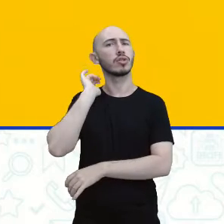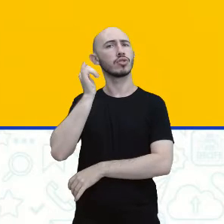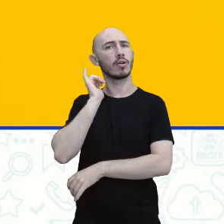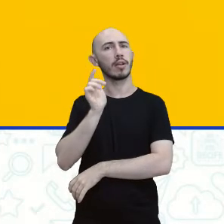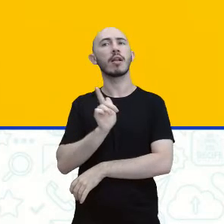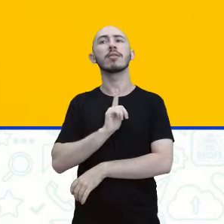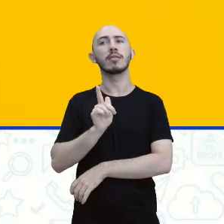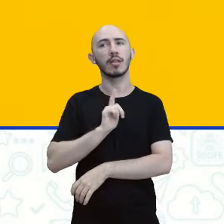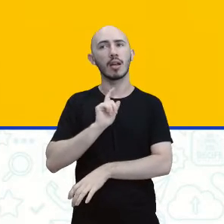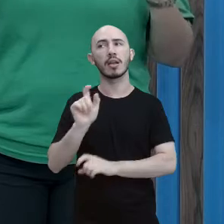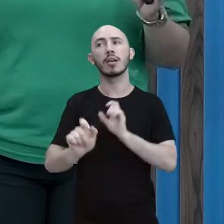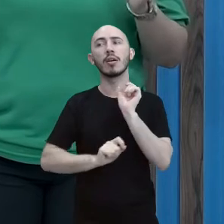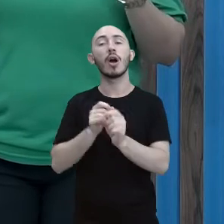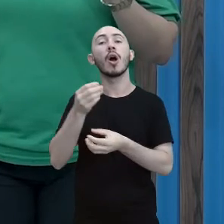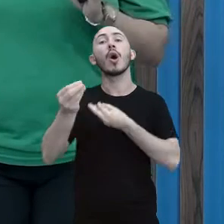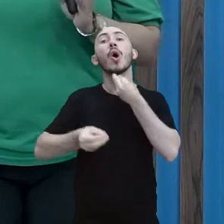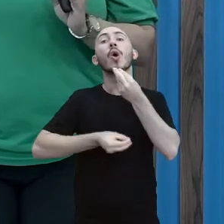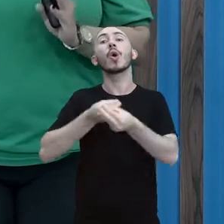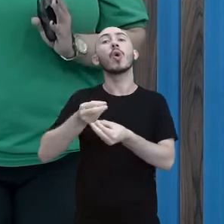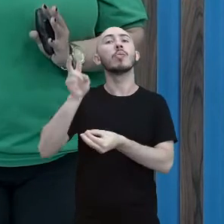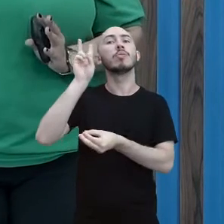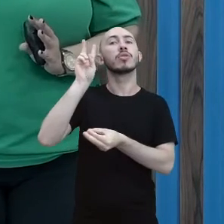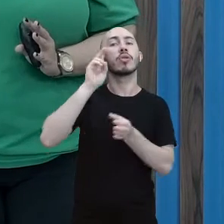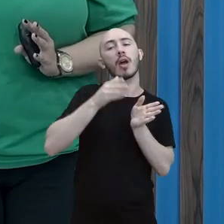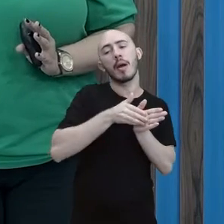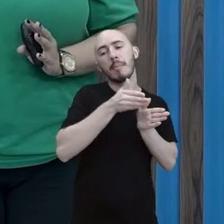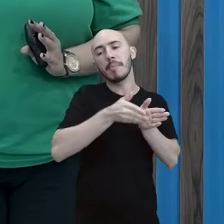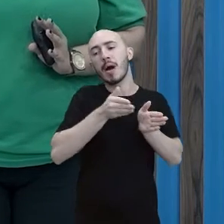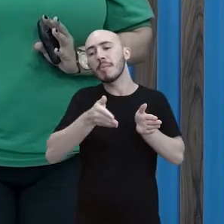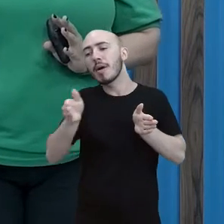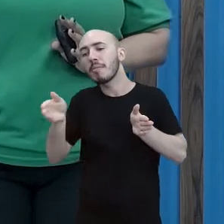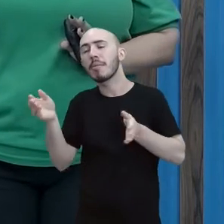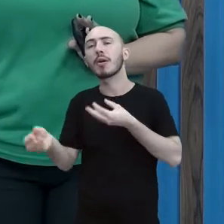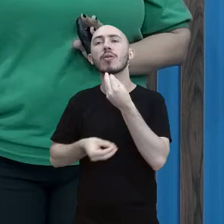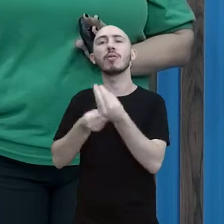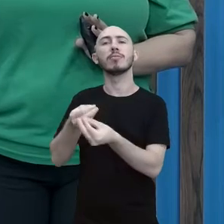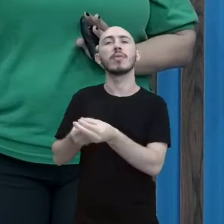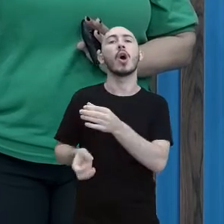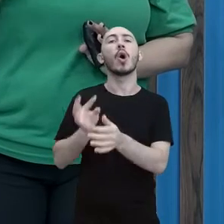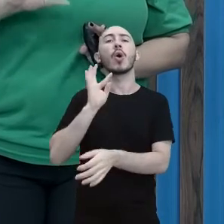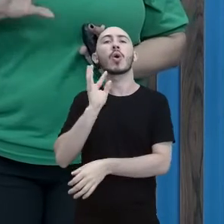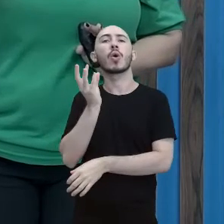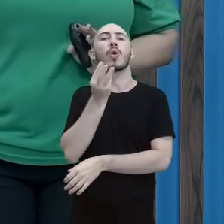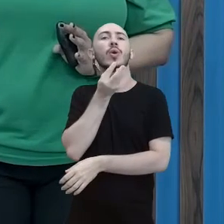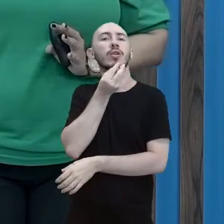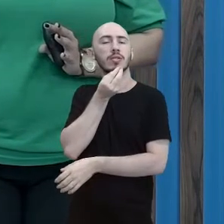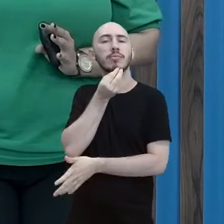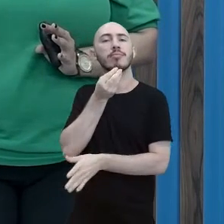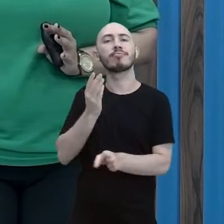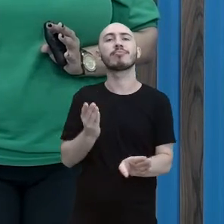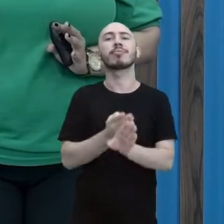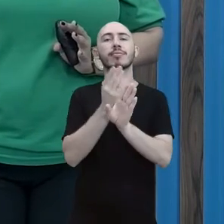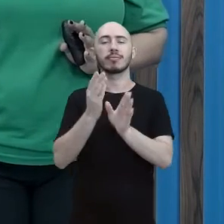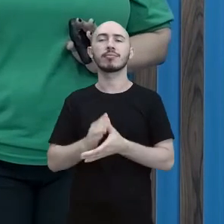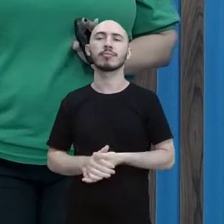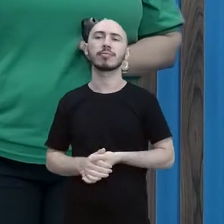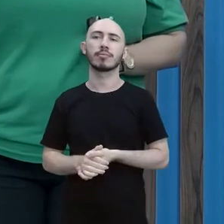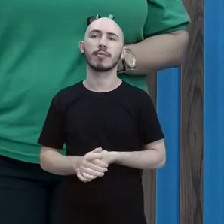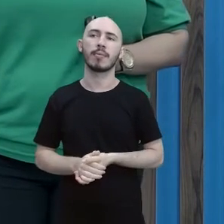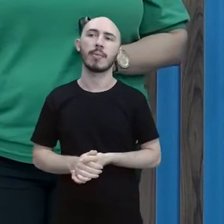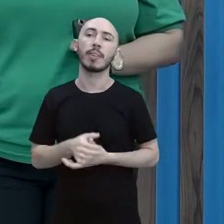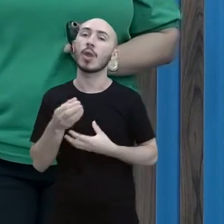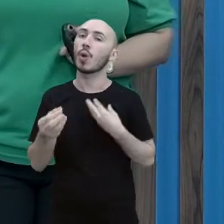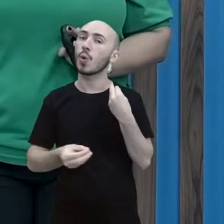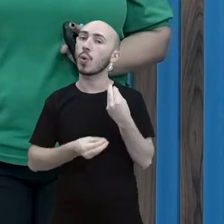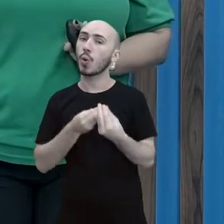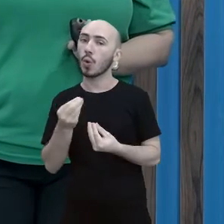vamos ver essa evolução aí, dessa construção do conhecimento a respeito dos modelos atômicos. E